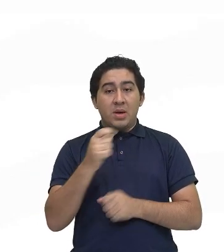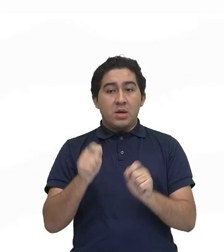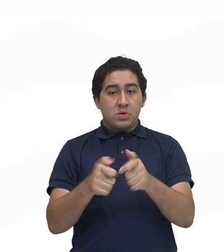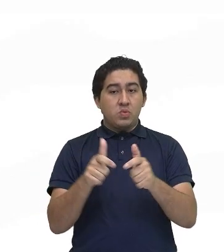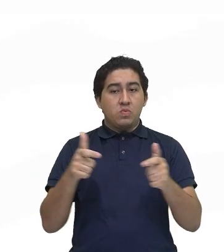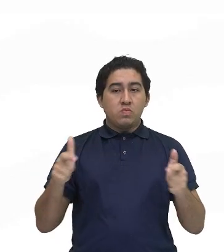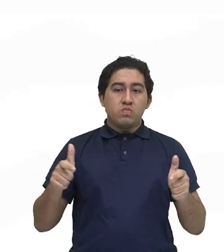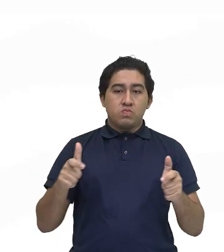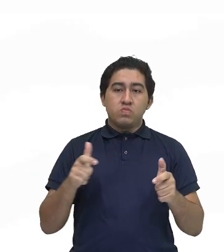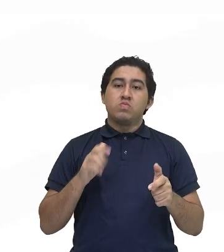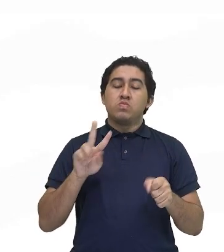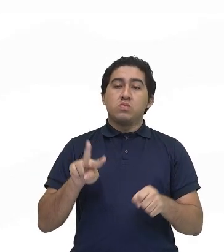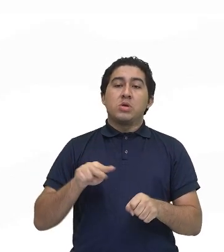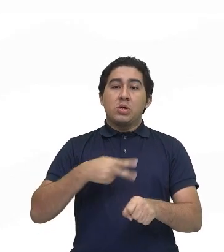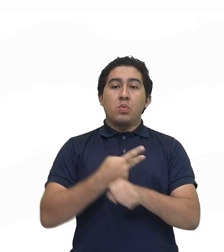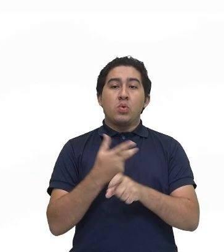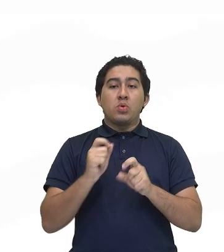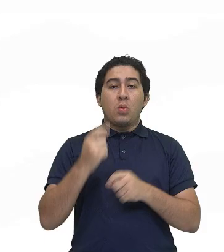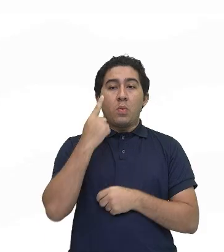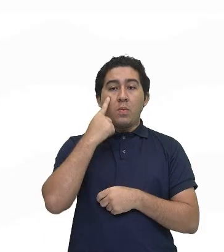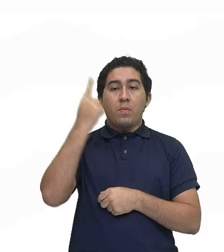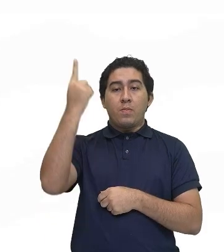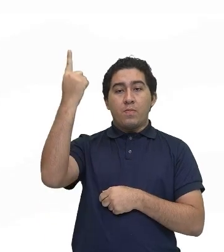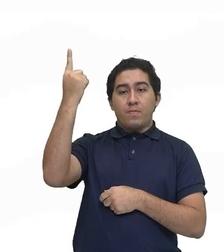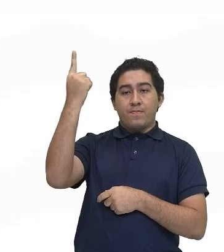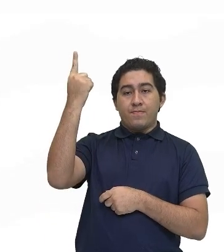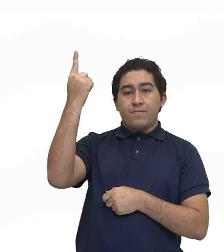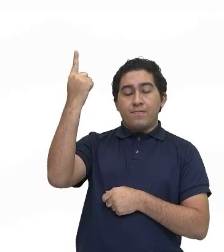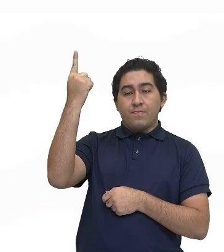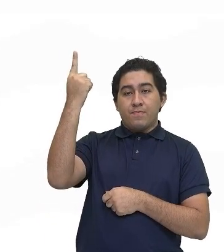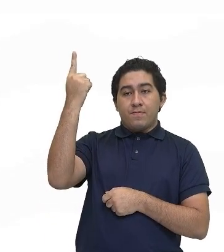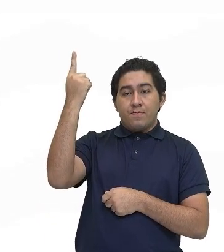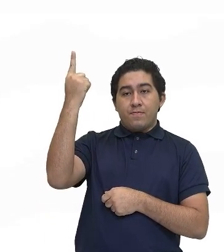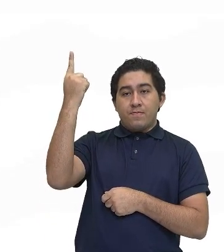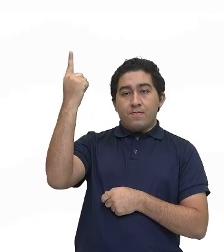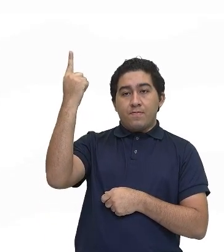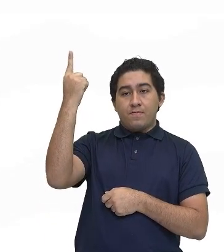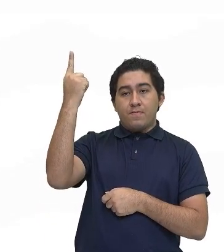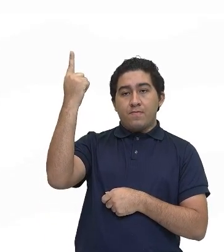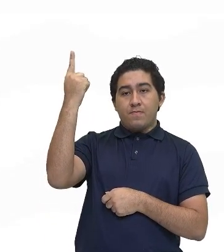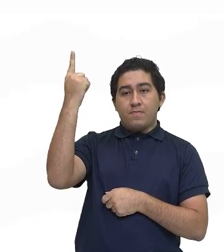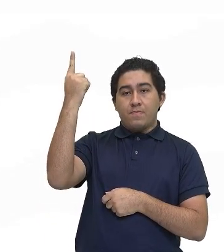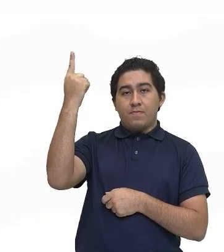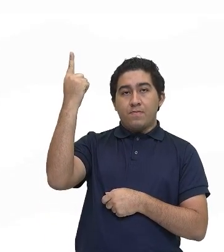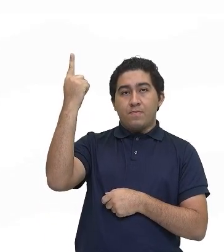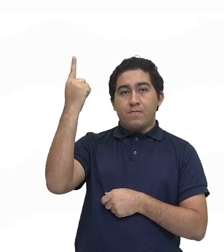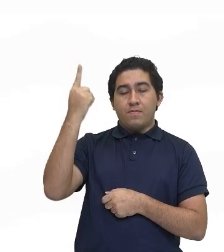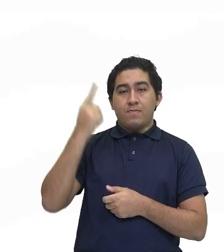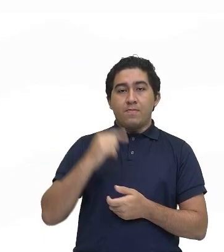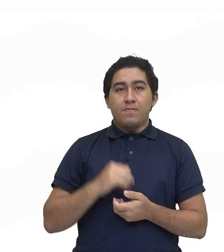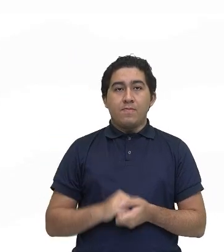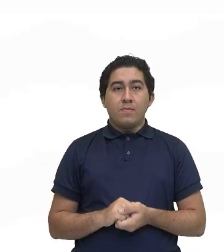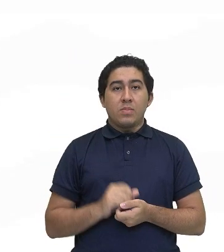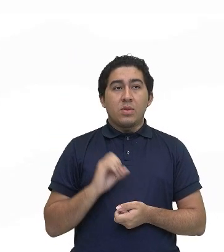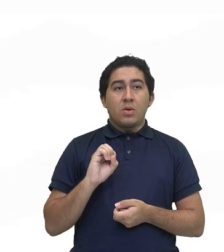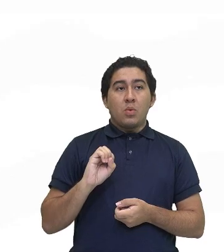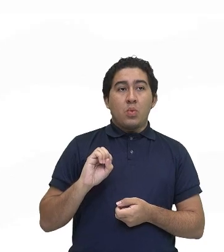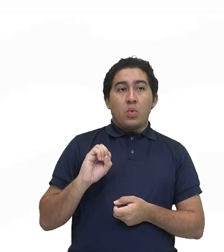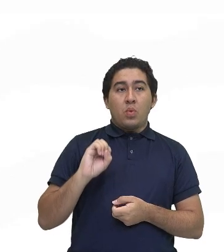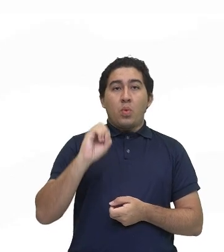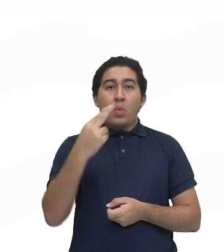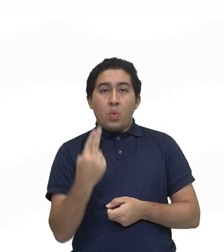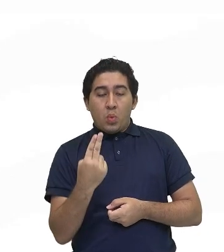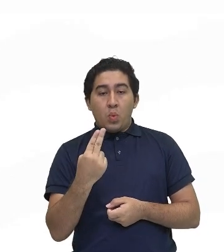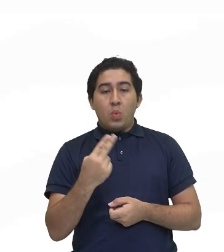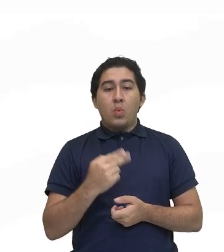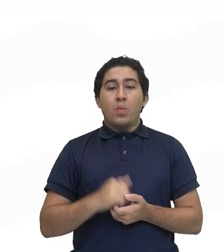vermelha, uma nebulosa planetária e uma anã branca. Ou,